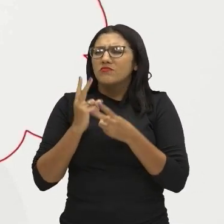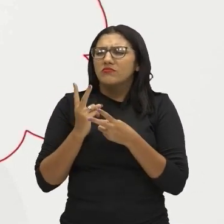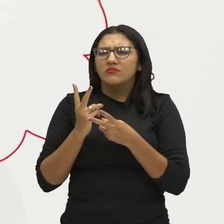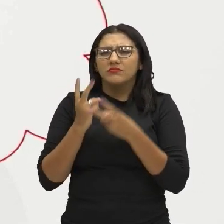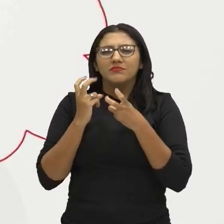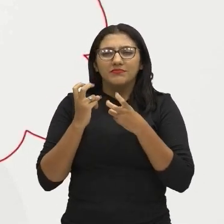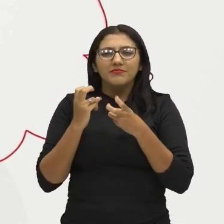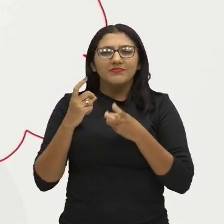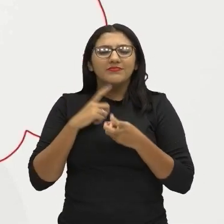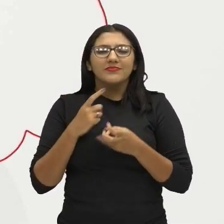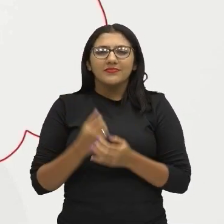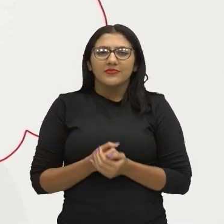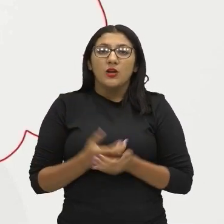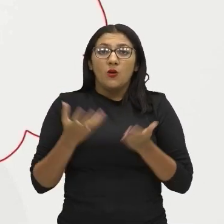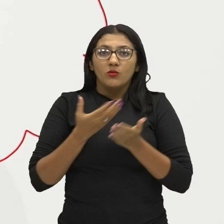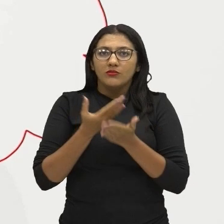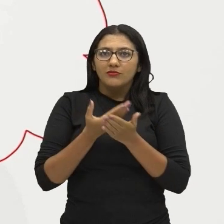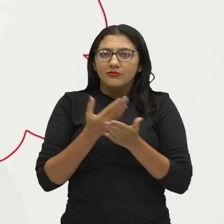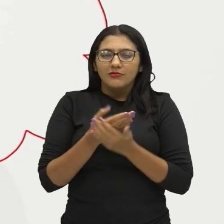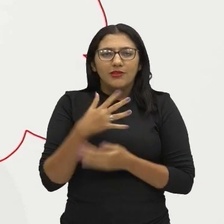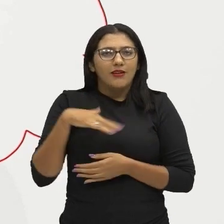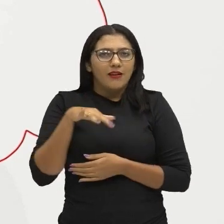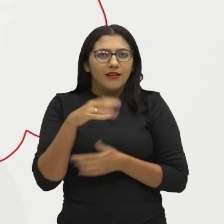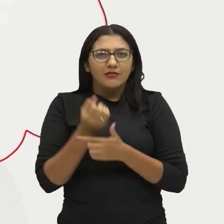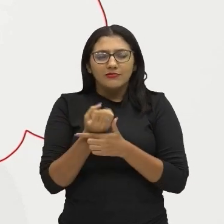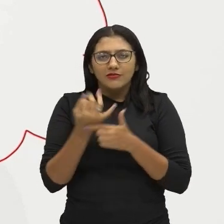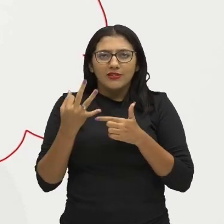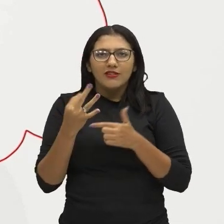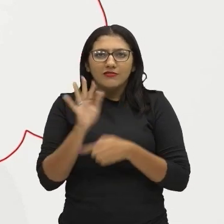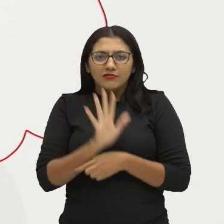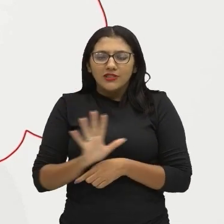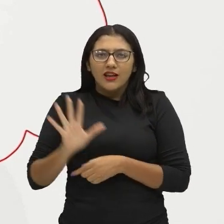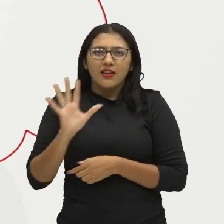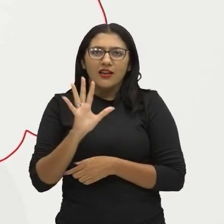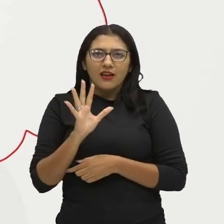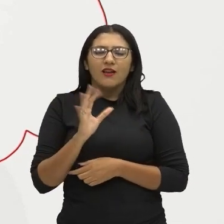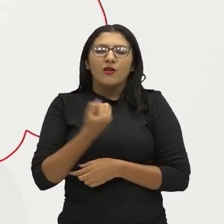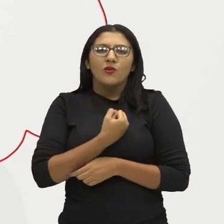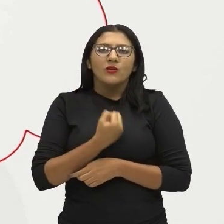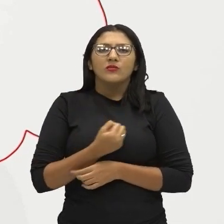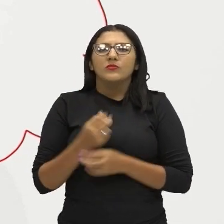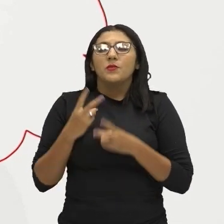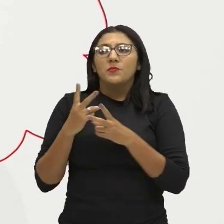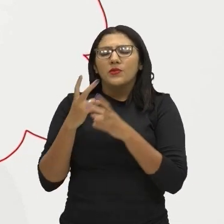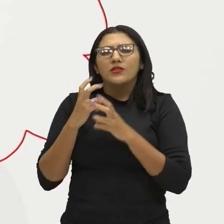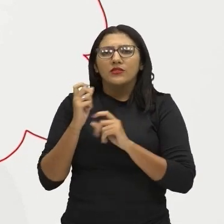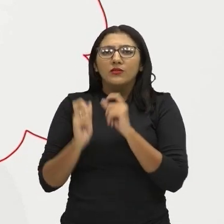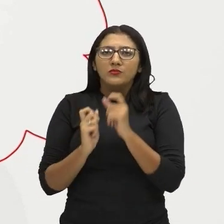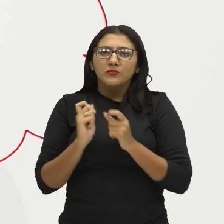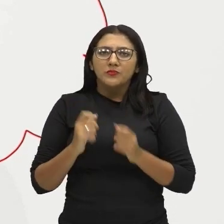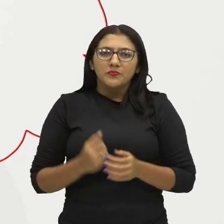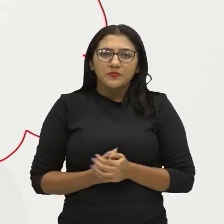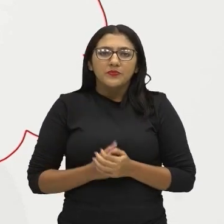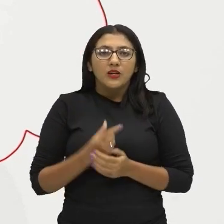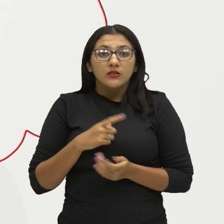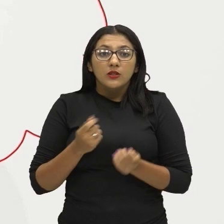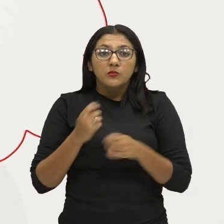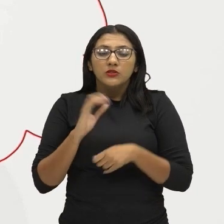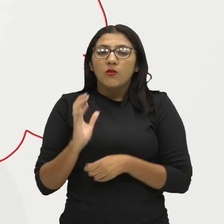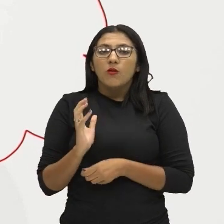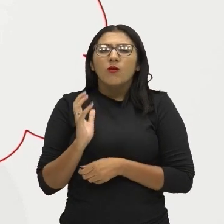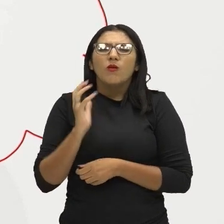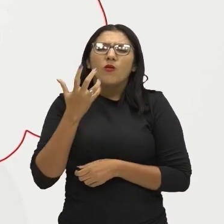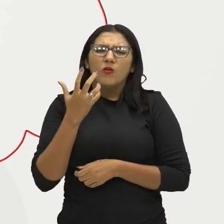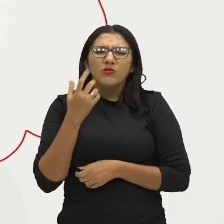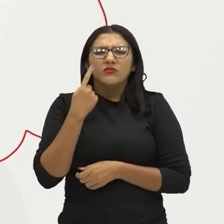nós estamos navegando pelo universo da generalização, observe que nós temos uma situação